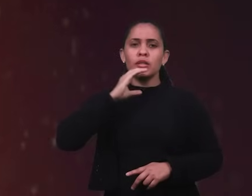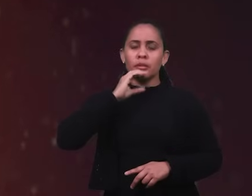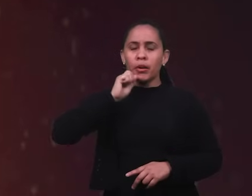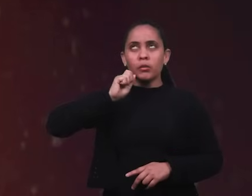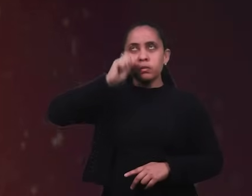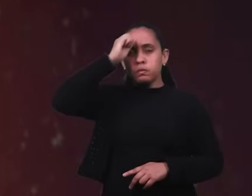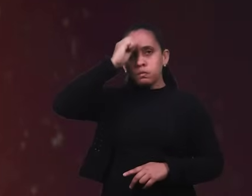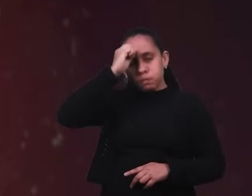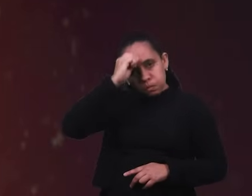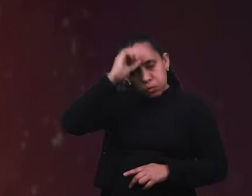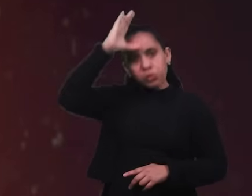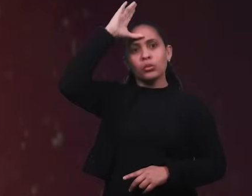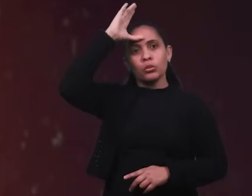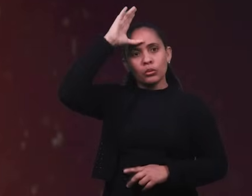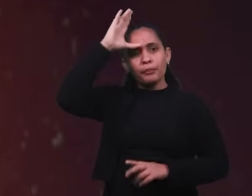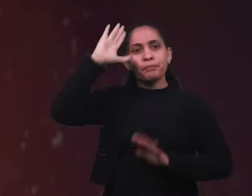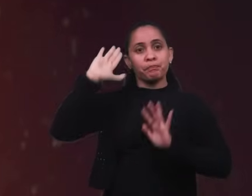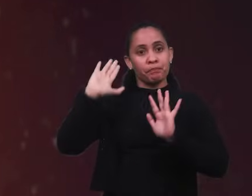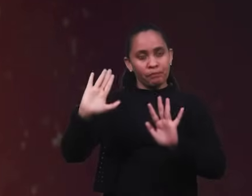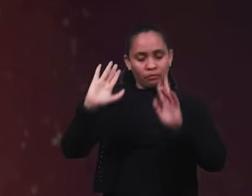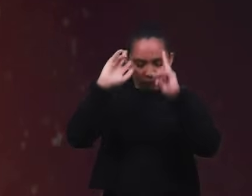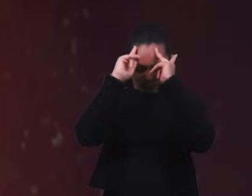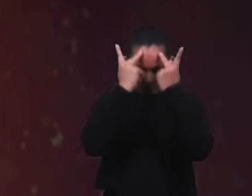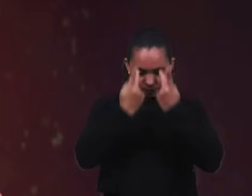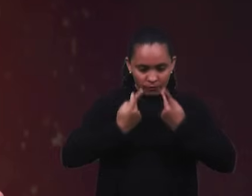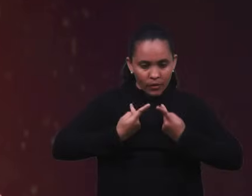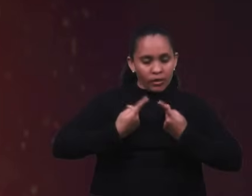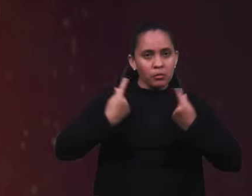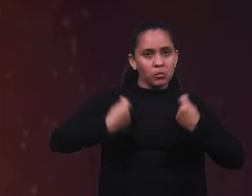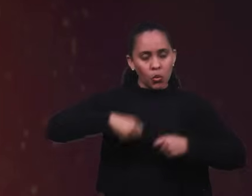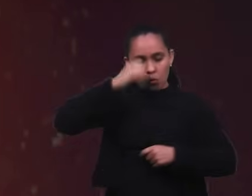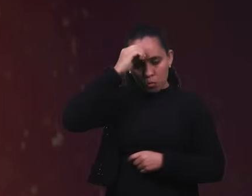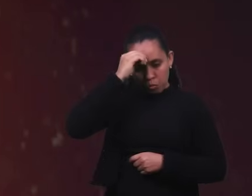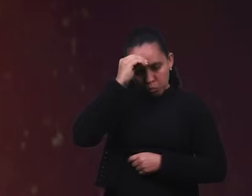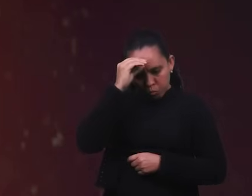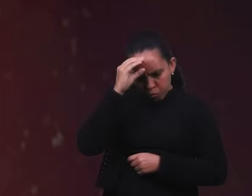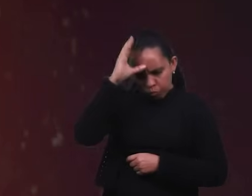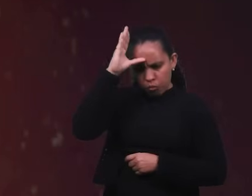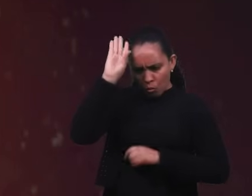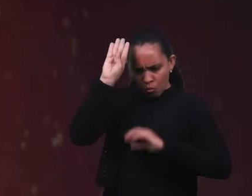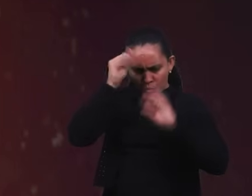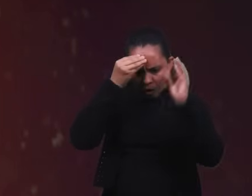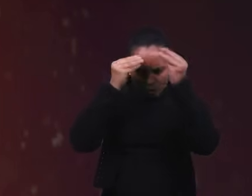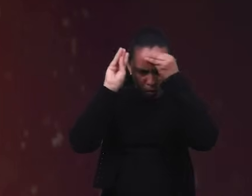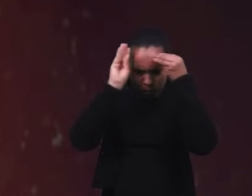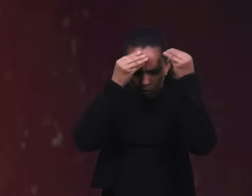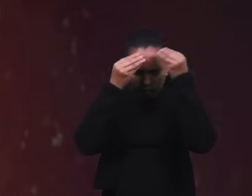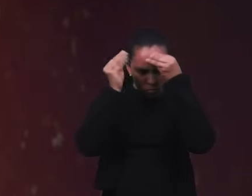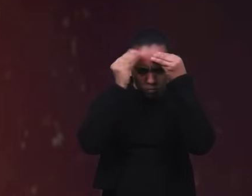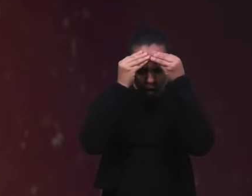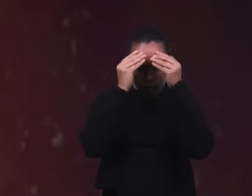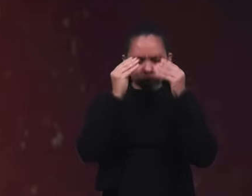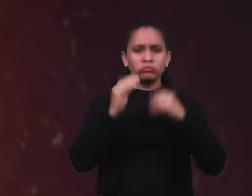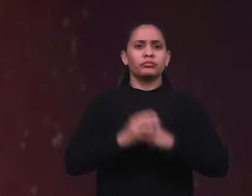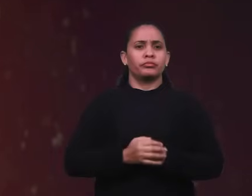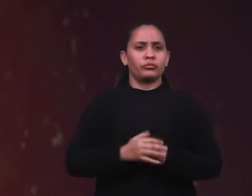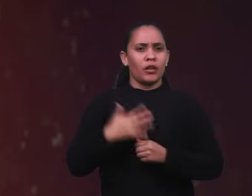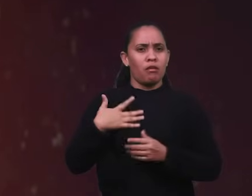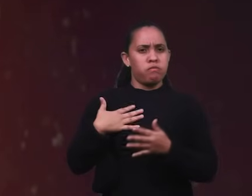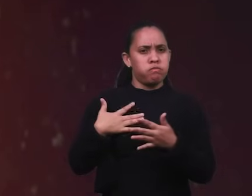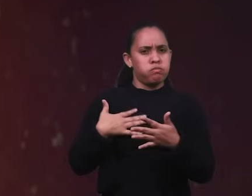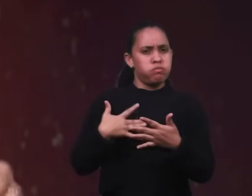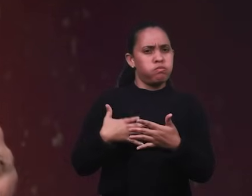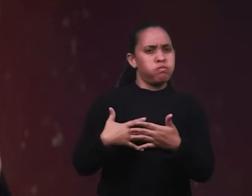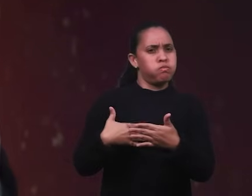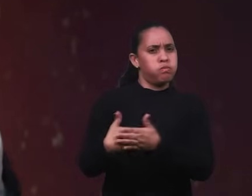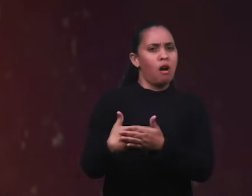Então, o homem ele tem uma capacidade muito pequena de guardar o conhecimento. Então, ao longo do